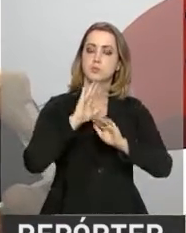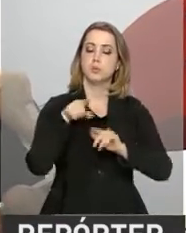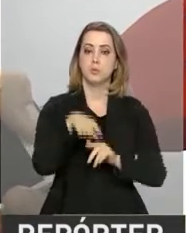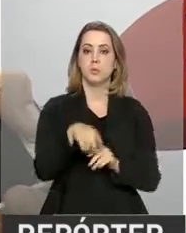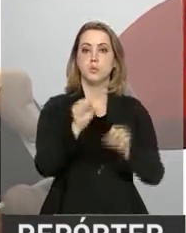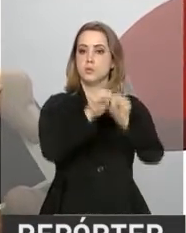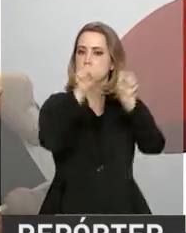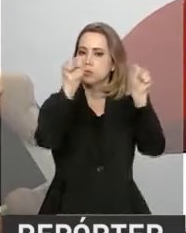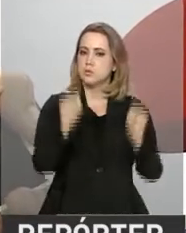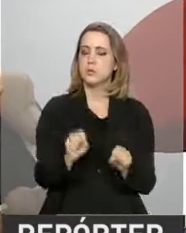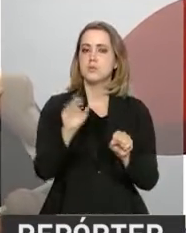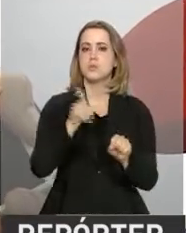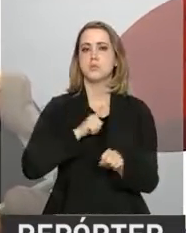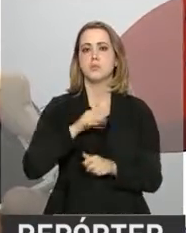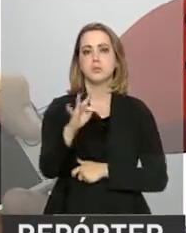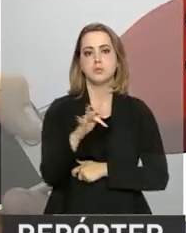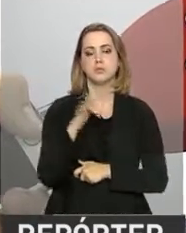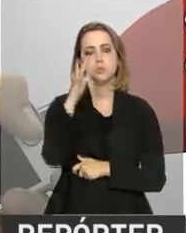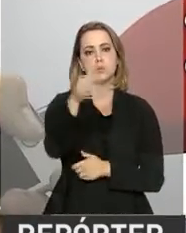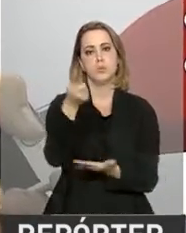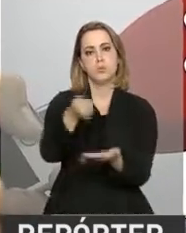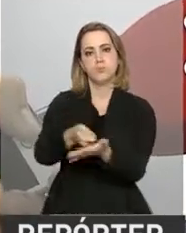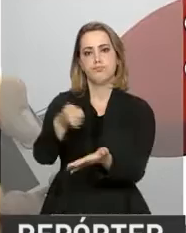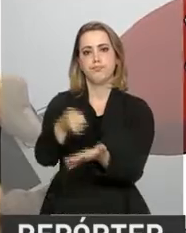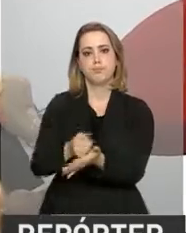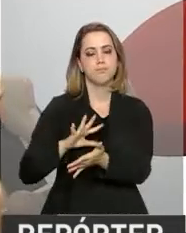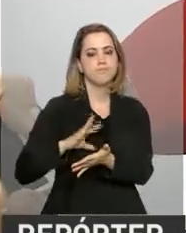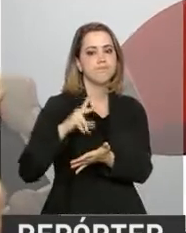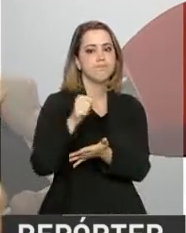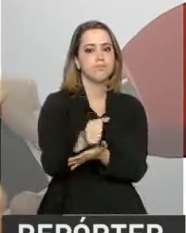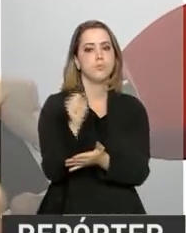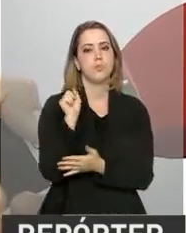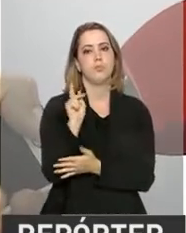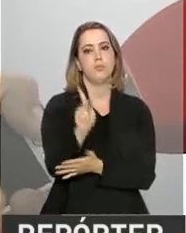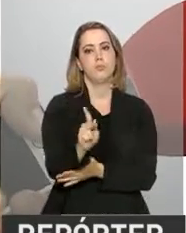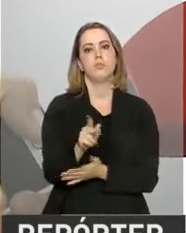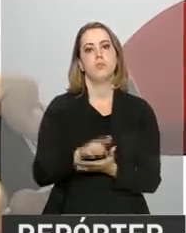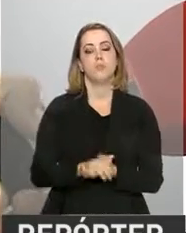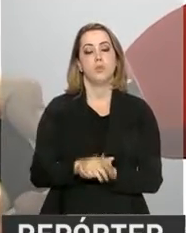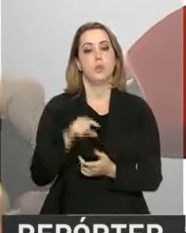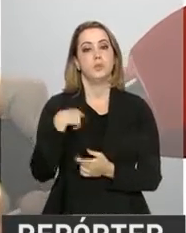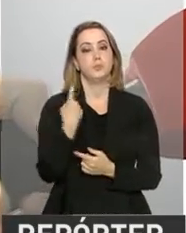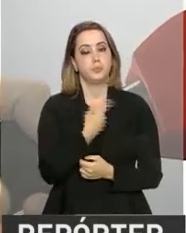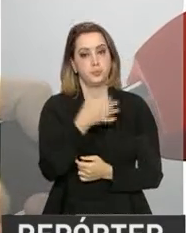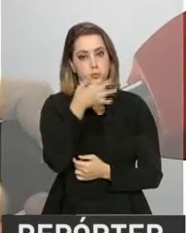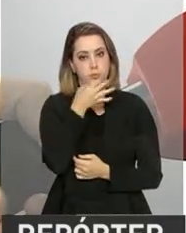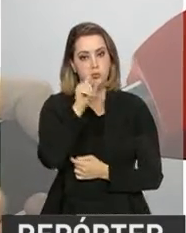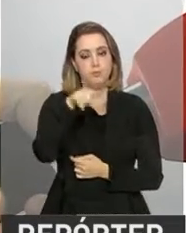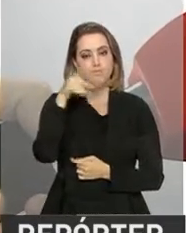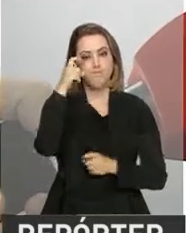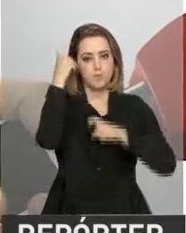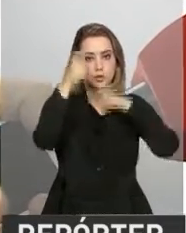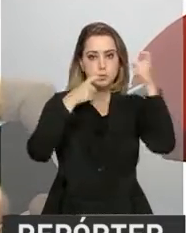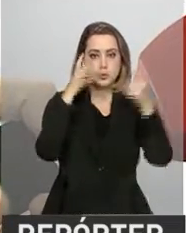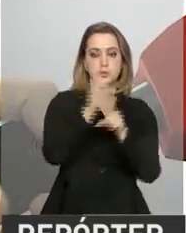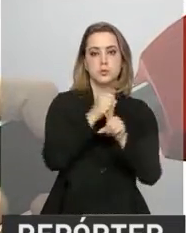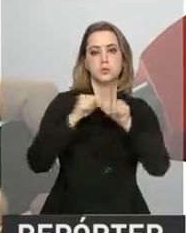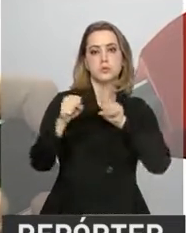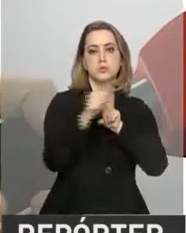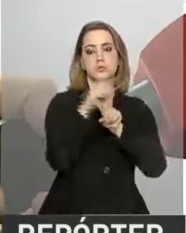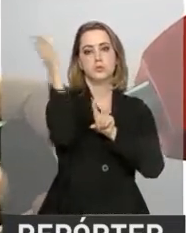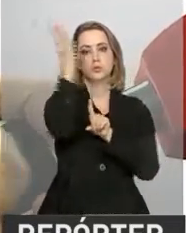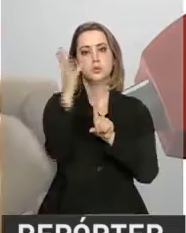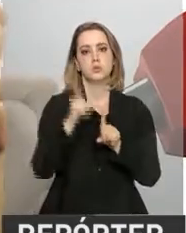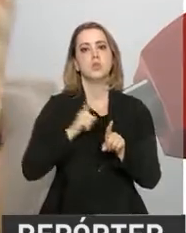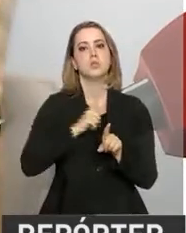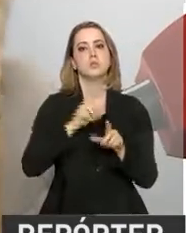sistema terá no futuro de cumprir com seus benefícios, cumprir com suas obrigações. Então, acho que essa é a maior preocupação da sociedade brasileira, ter